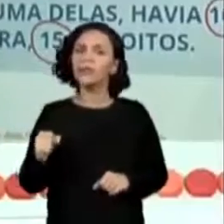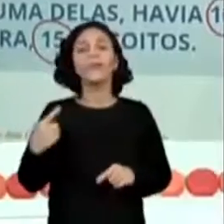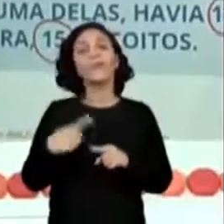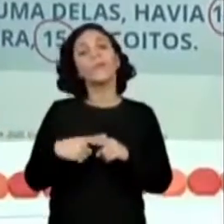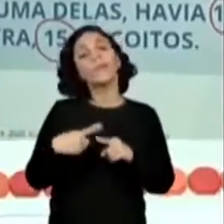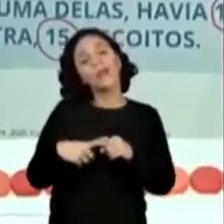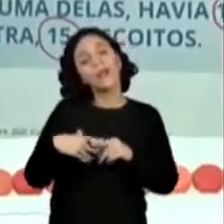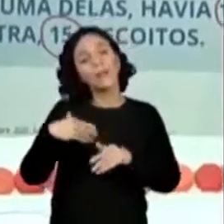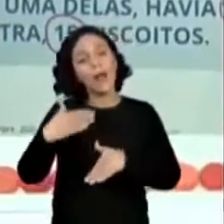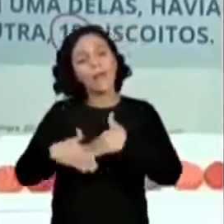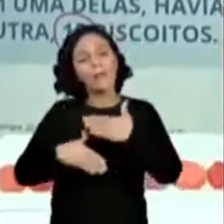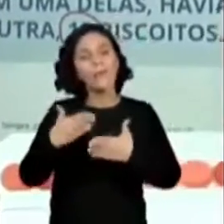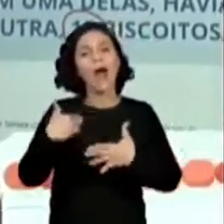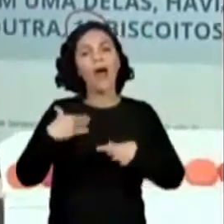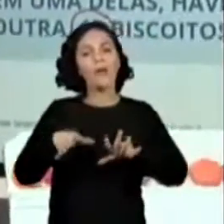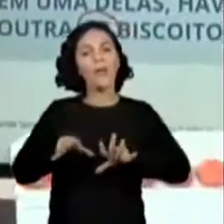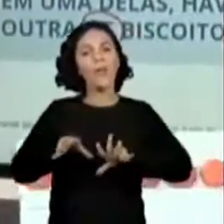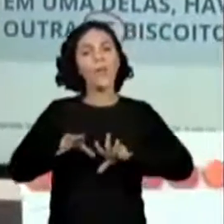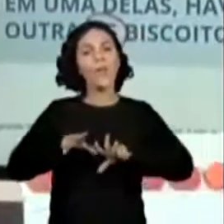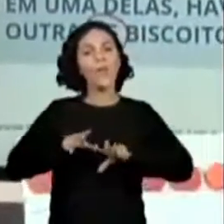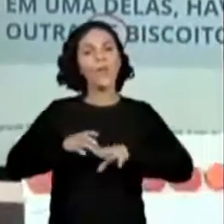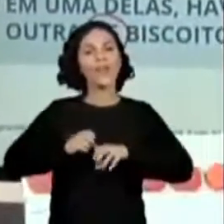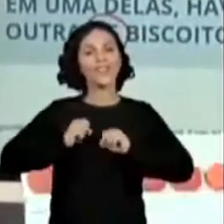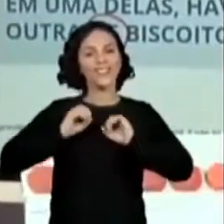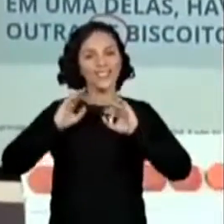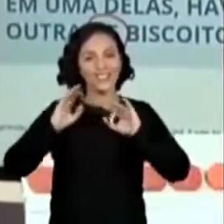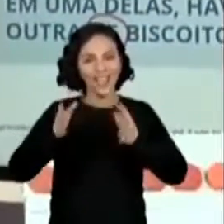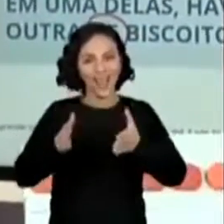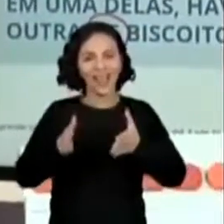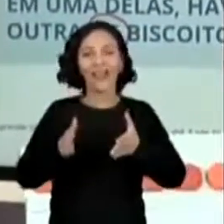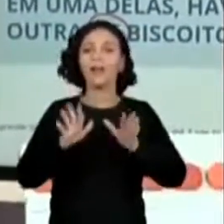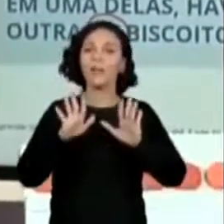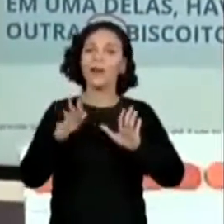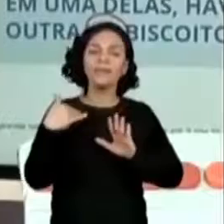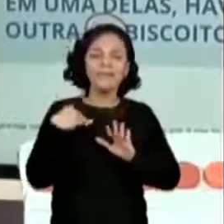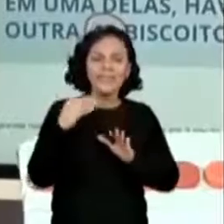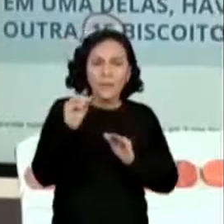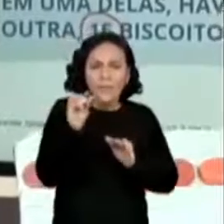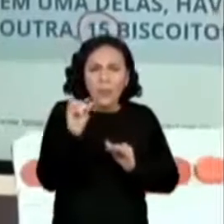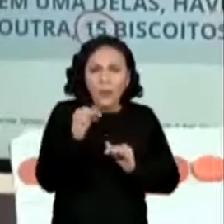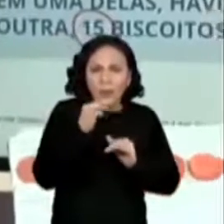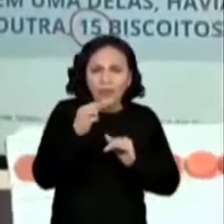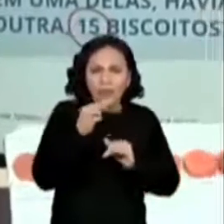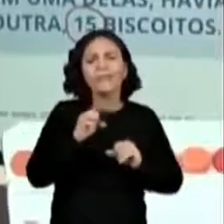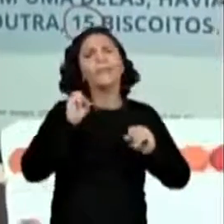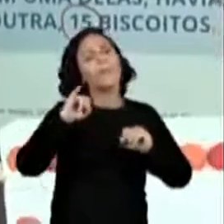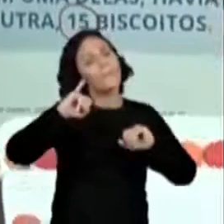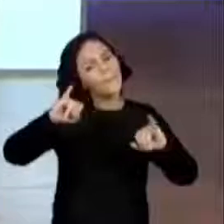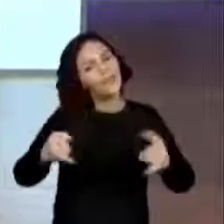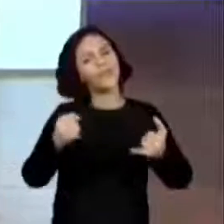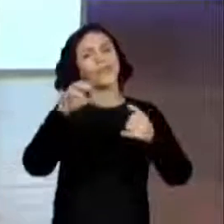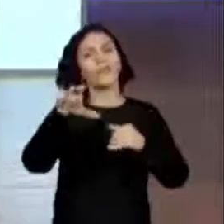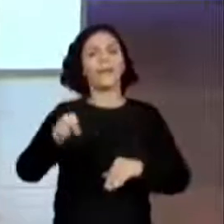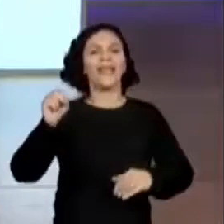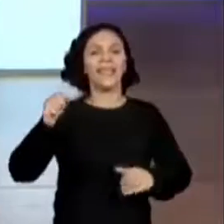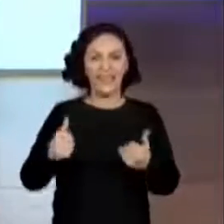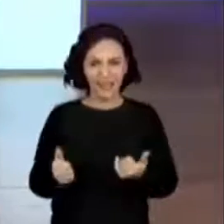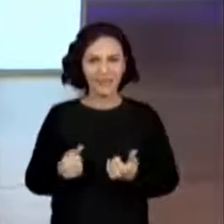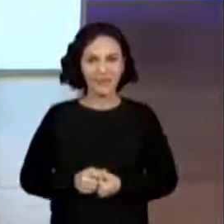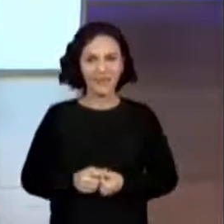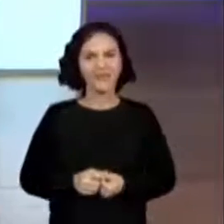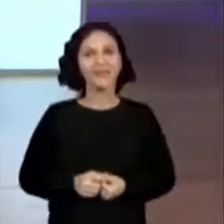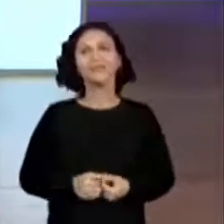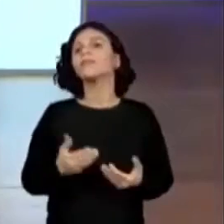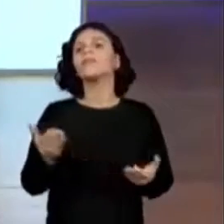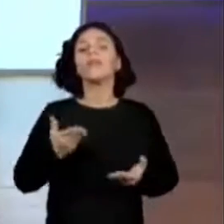deixando, porque a gente vai aprendendo a resolver sem. Mas é importante, enquanto ainda tem um pouquinho ali de dúvida, utilizar, tá bom?